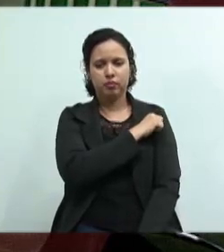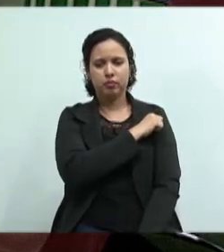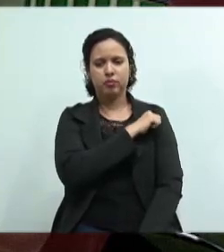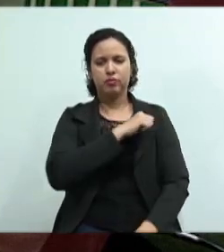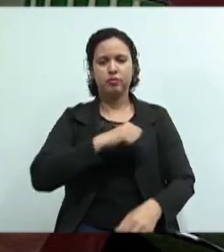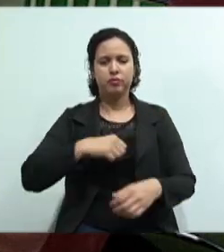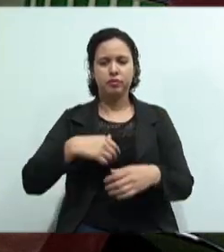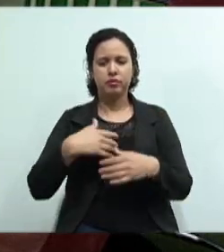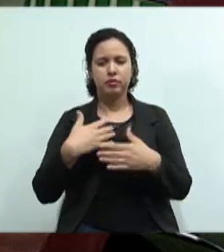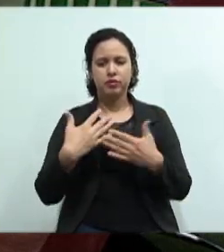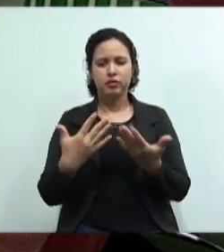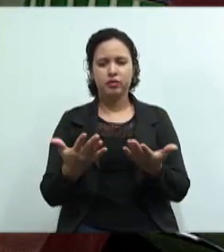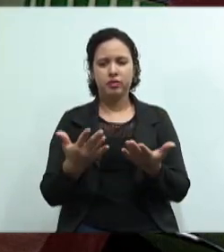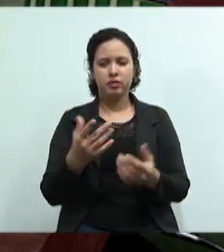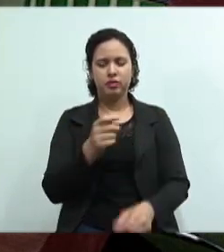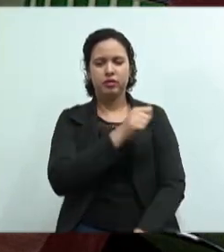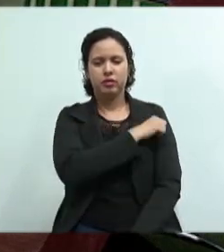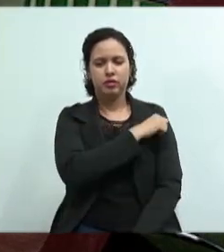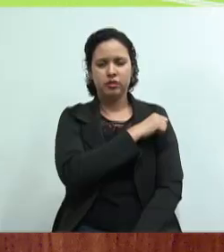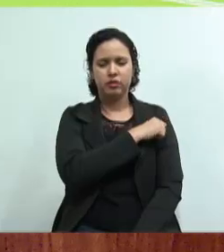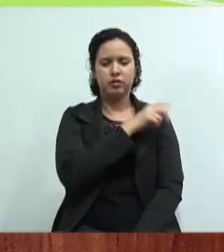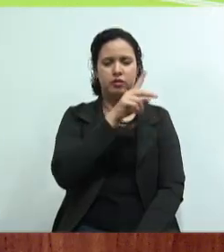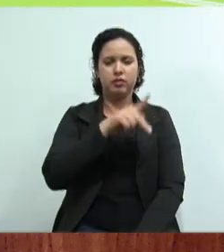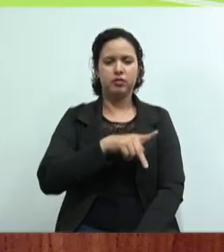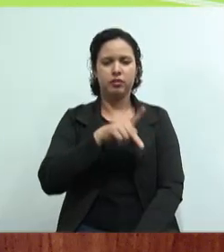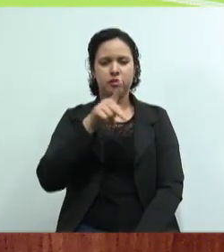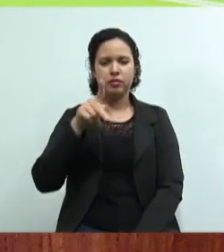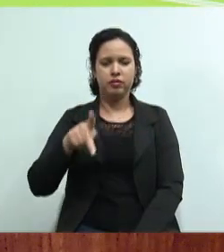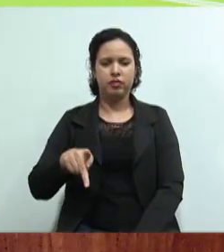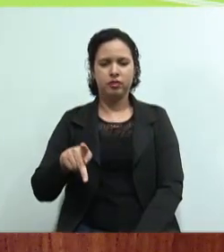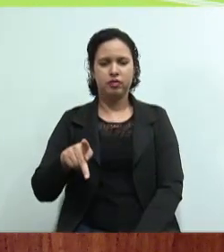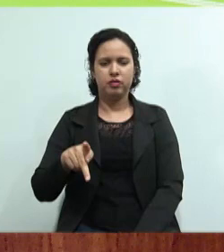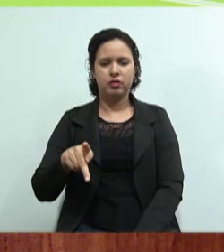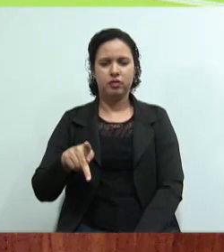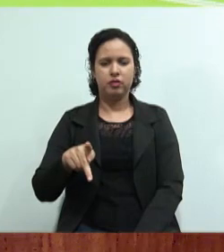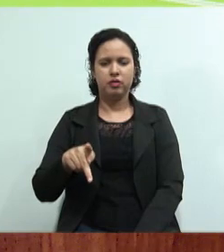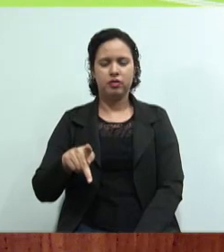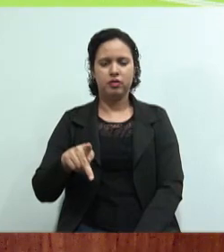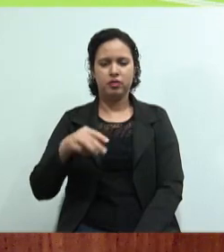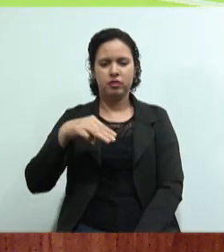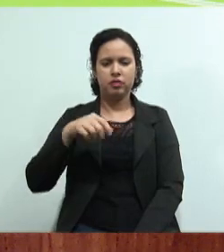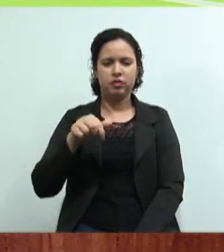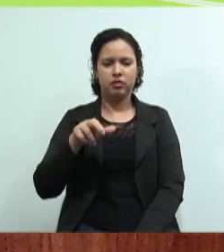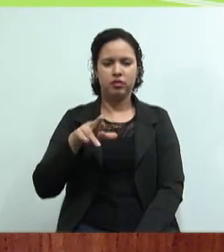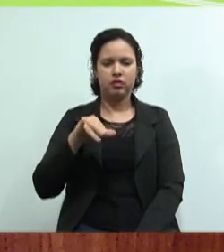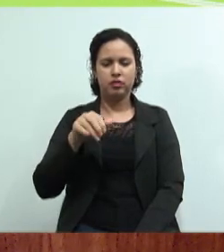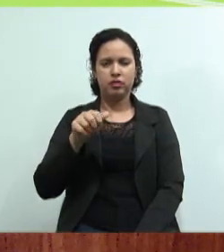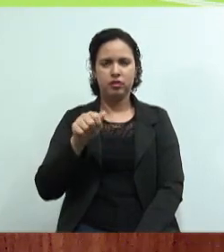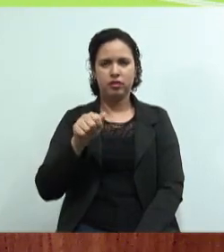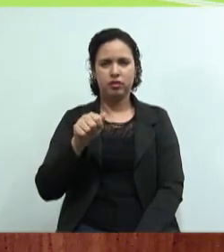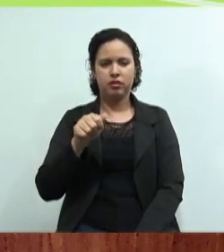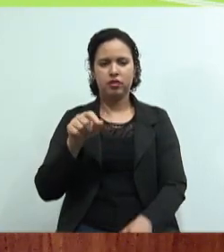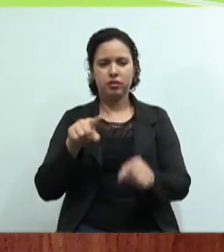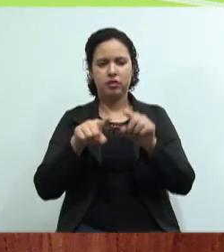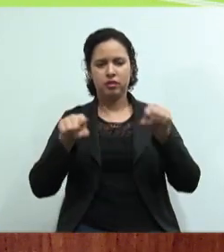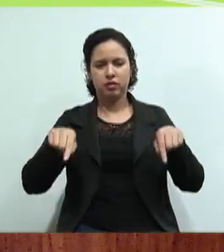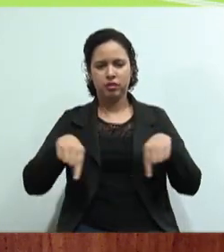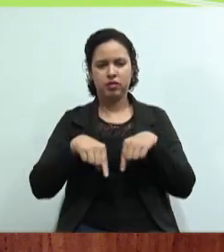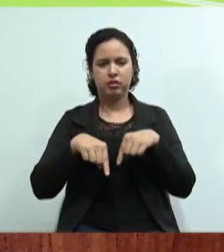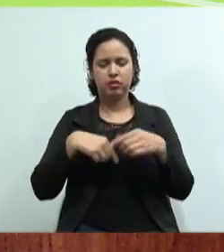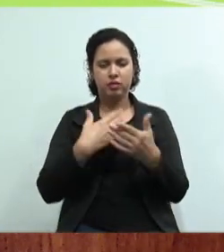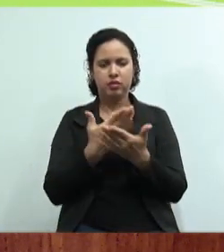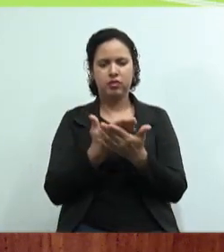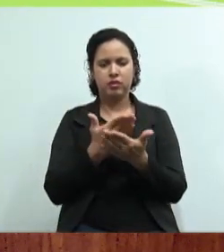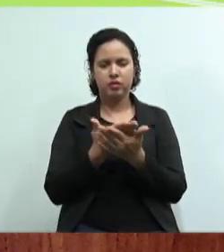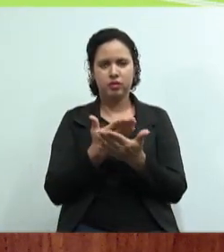professora, a professora aqui, Maria Royce, ela falou que a turma ativa, no caso, né, a turma